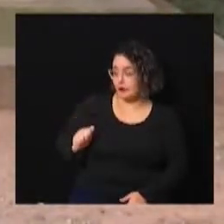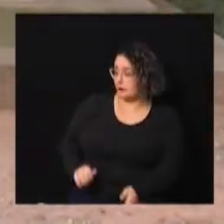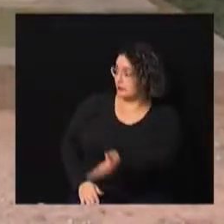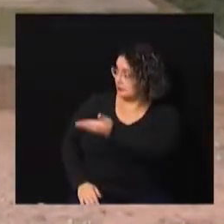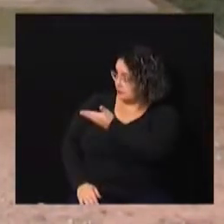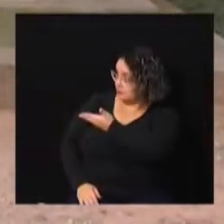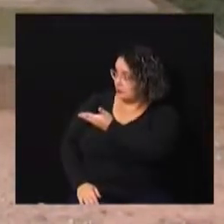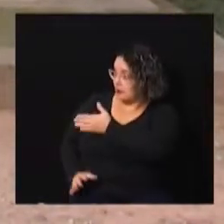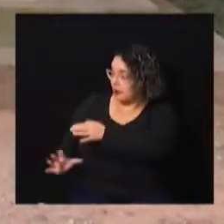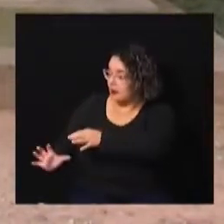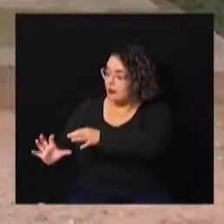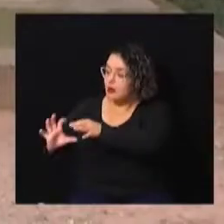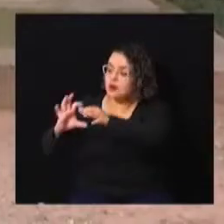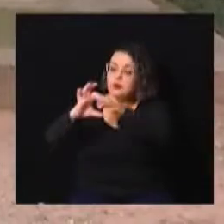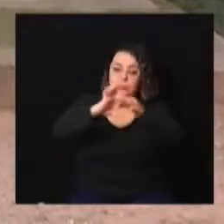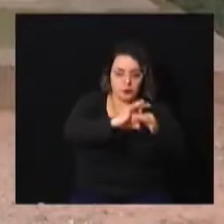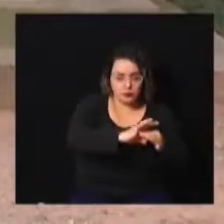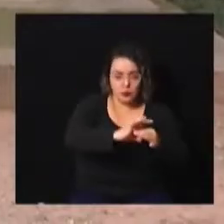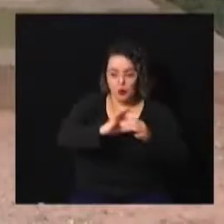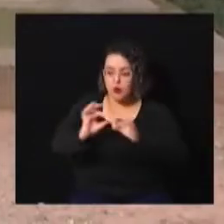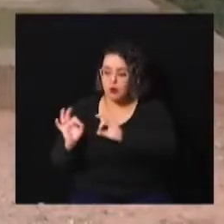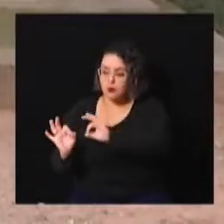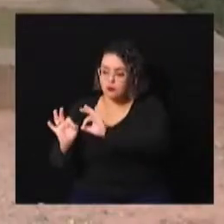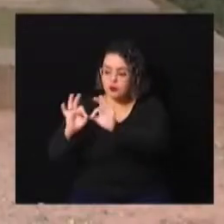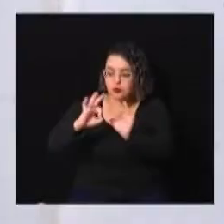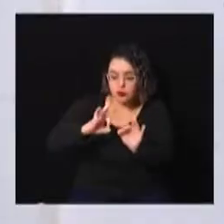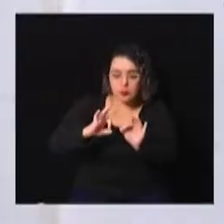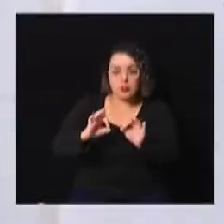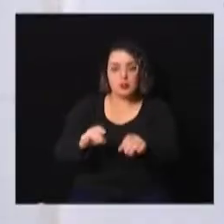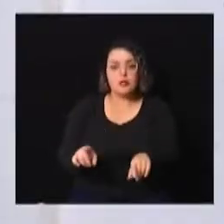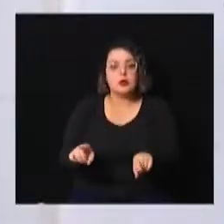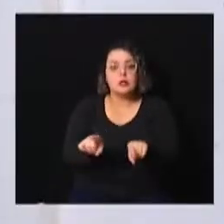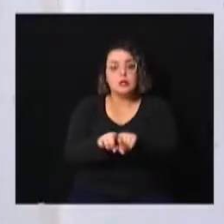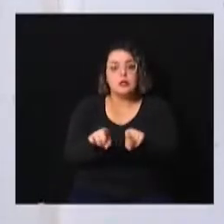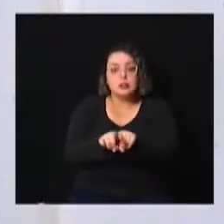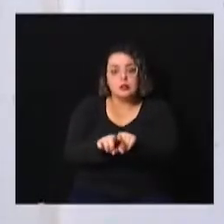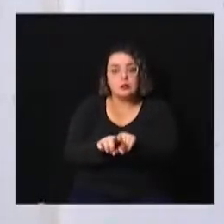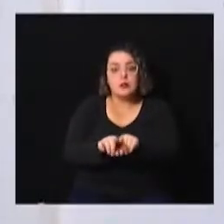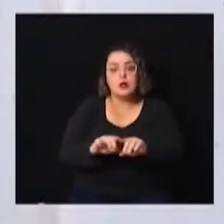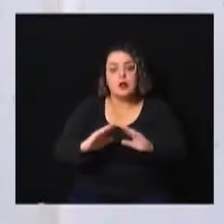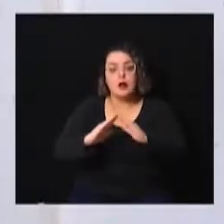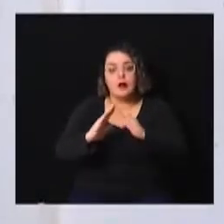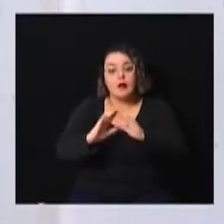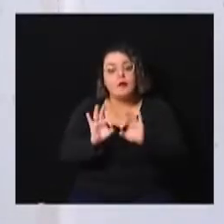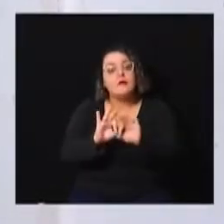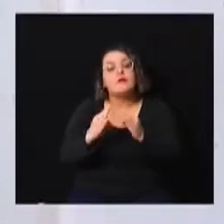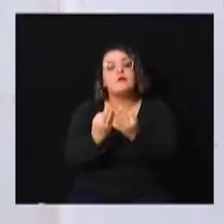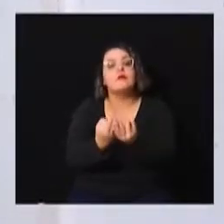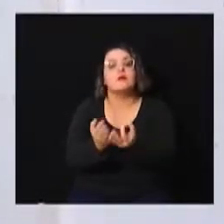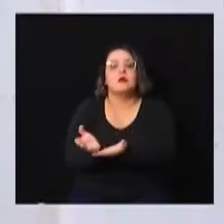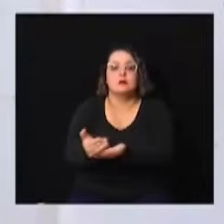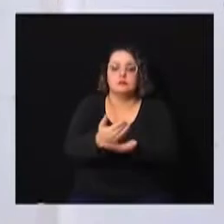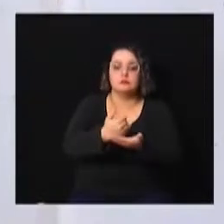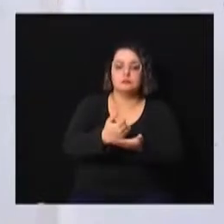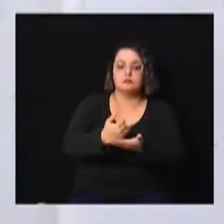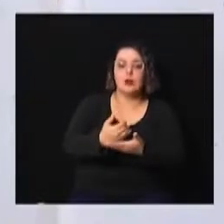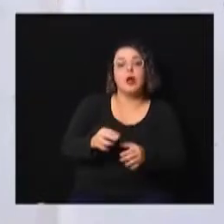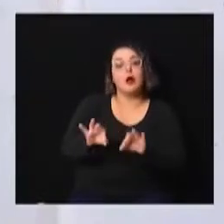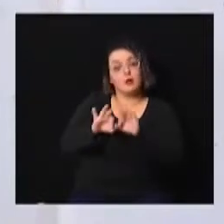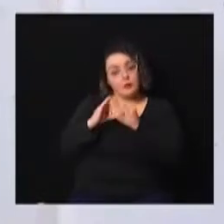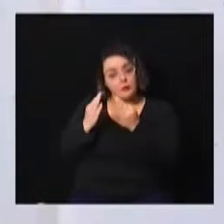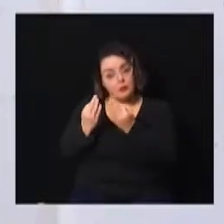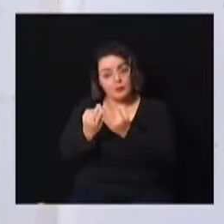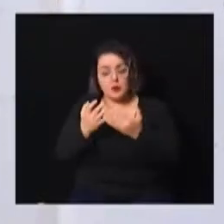ponte entre os assistidos e a família acolhedora. A família acolhedora é uma família que decide voluntariamente,